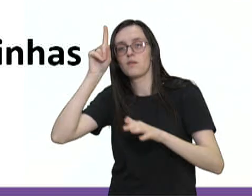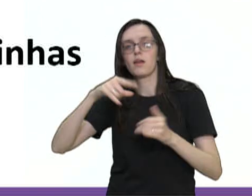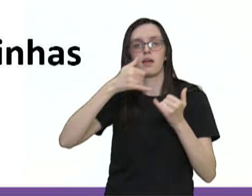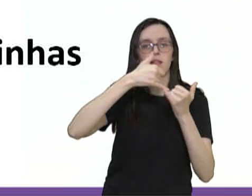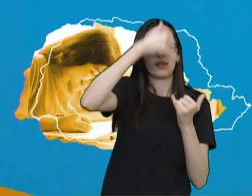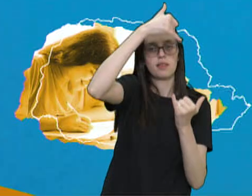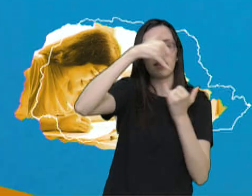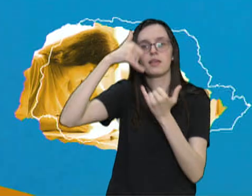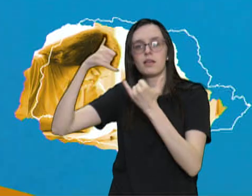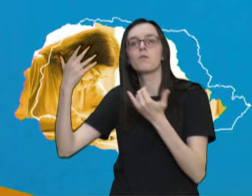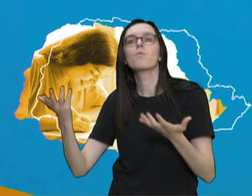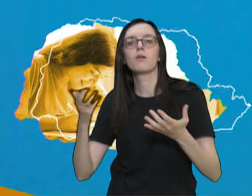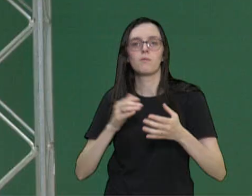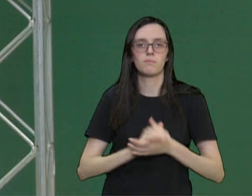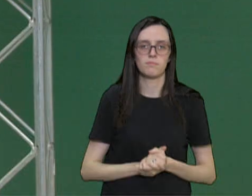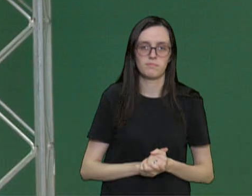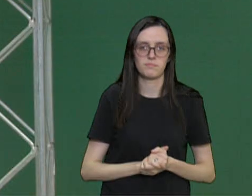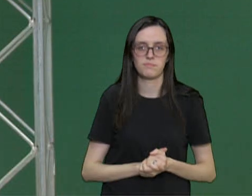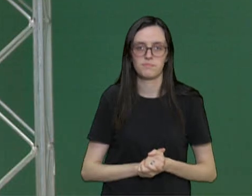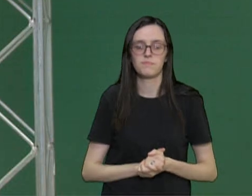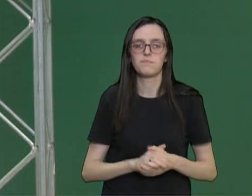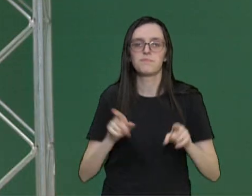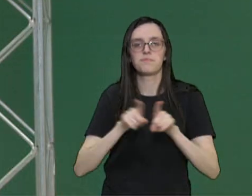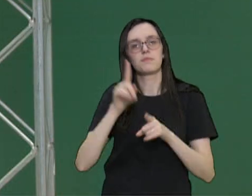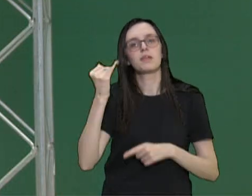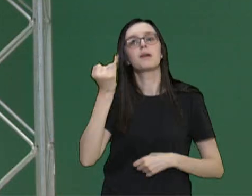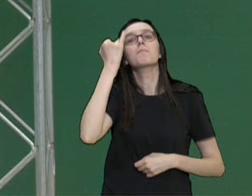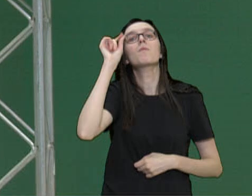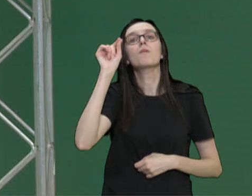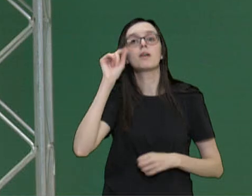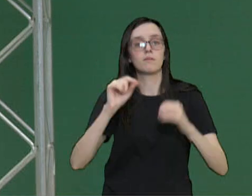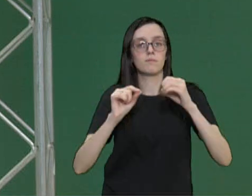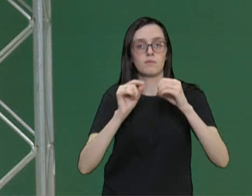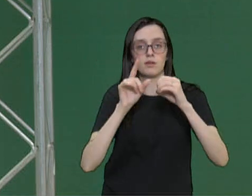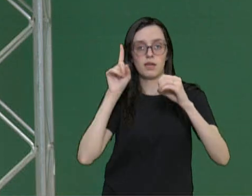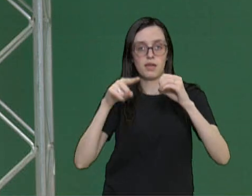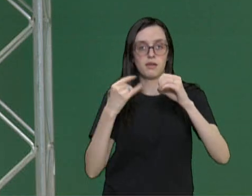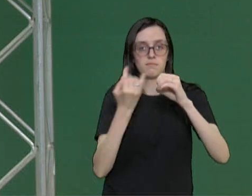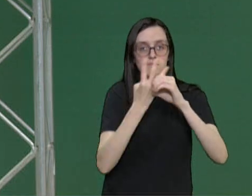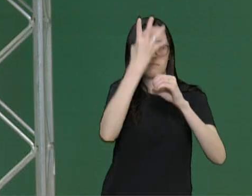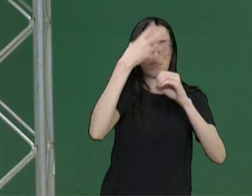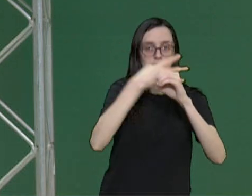tipo divergentes e as cargas elétricas negativas produzem